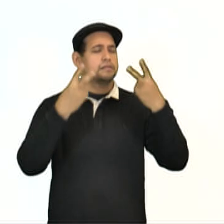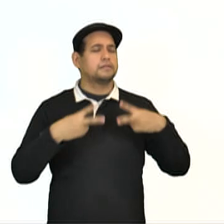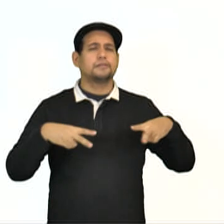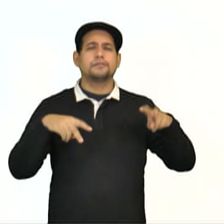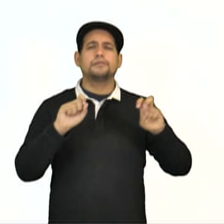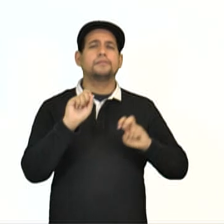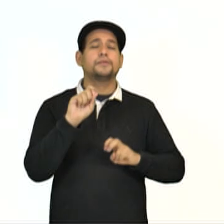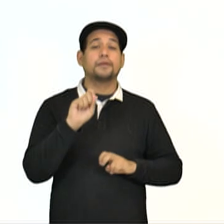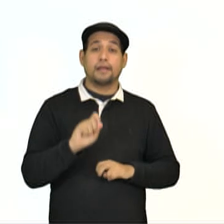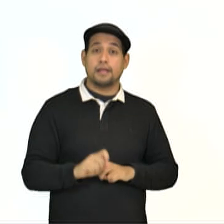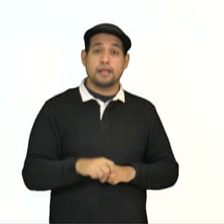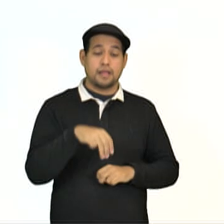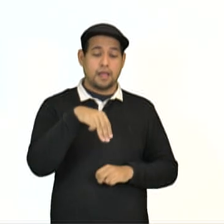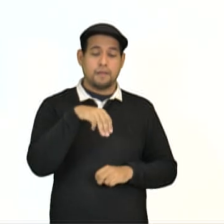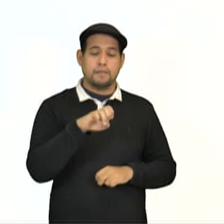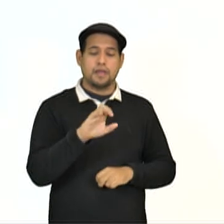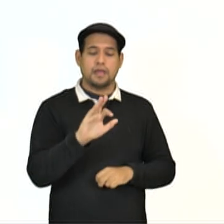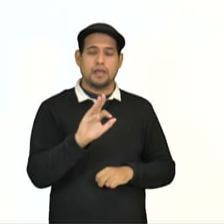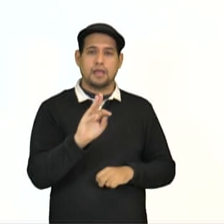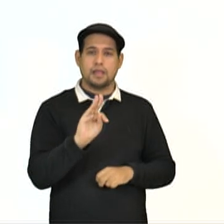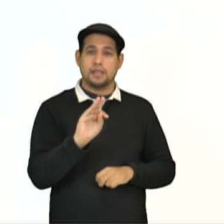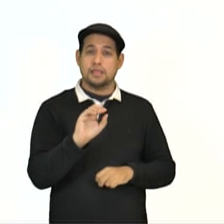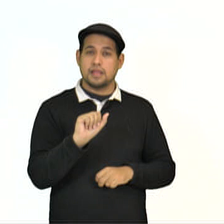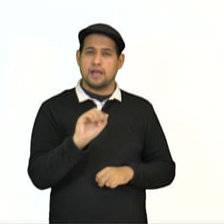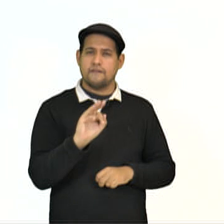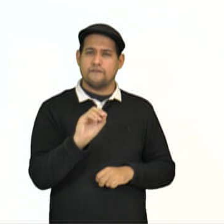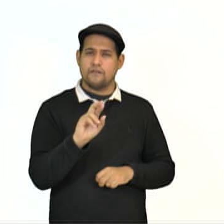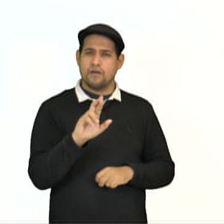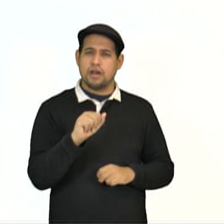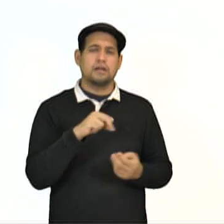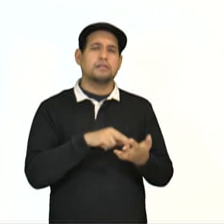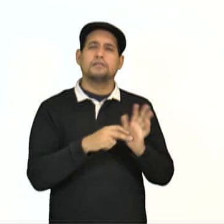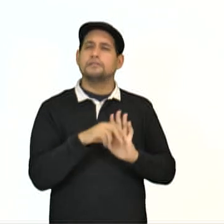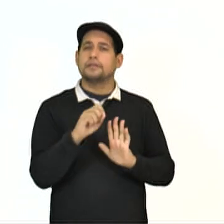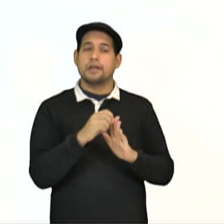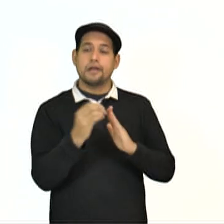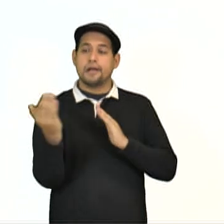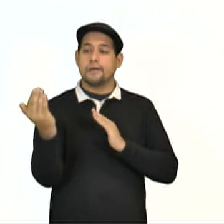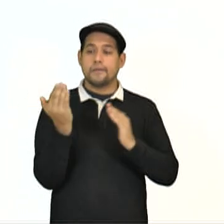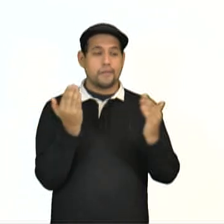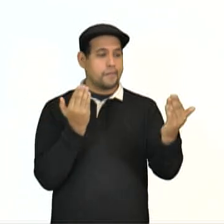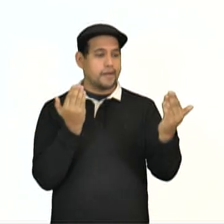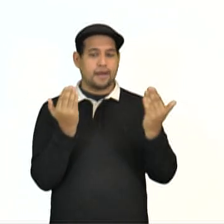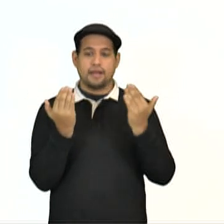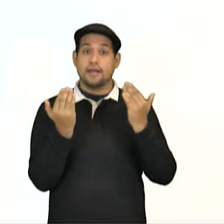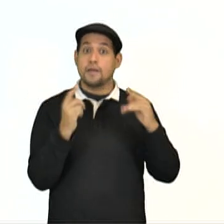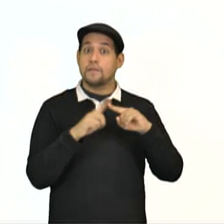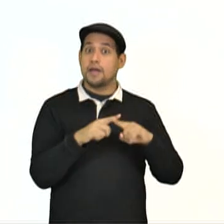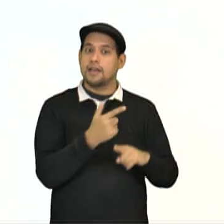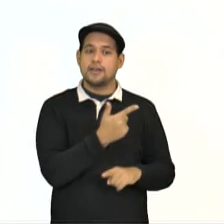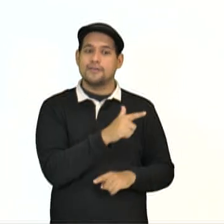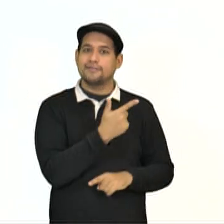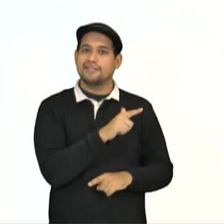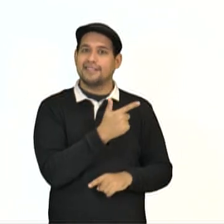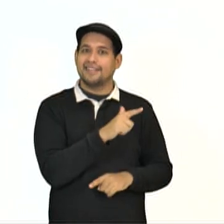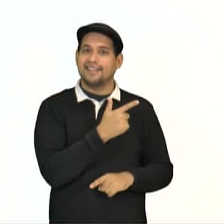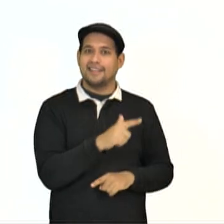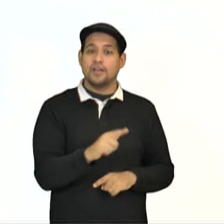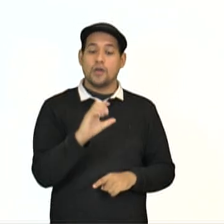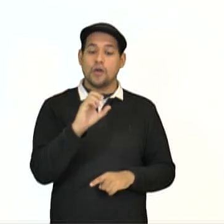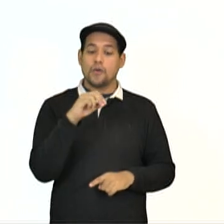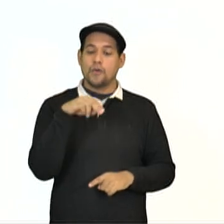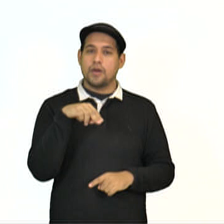da figura metáfora. A metáfora é uma comparação sem o conectivo de comparação. Então, a metáfora